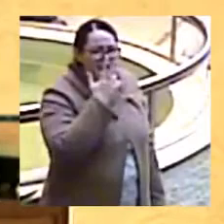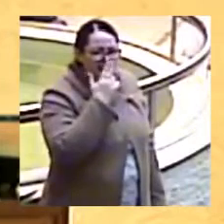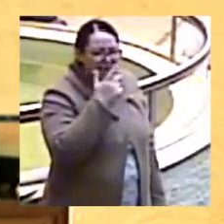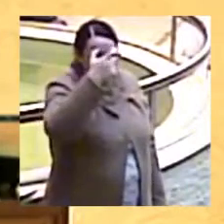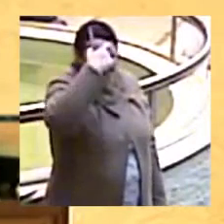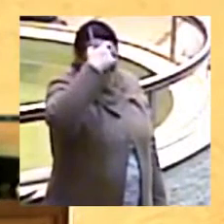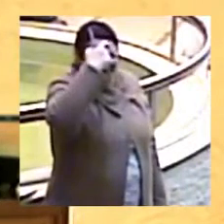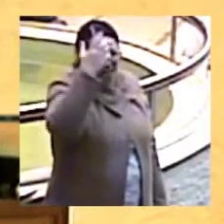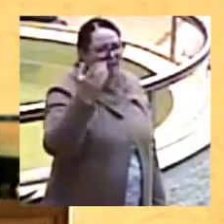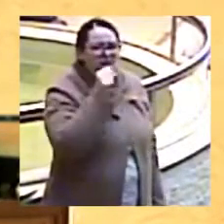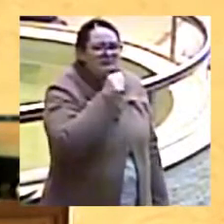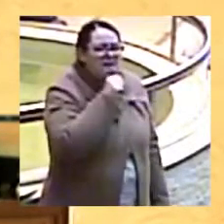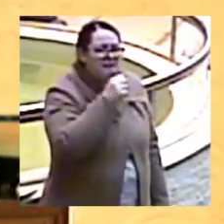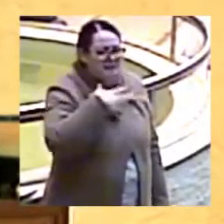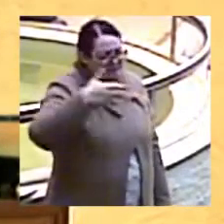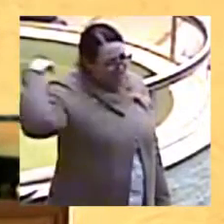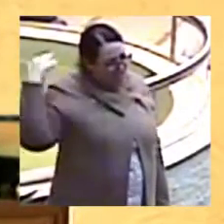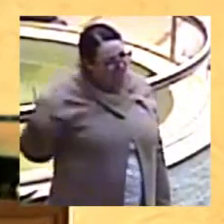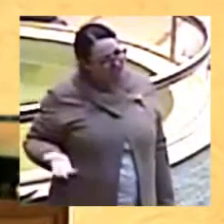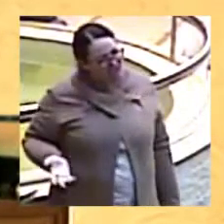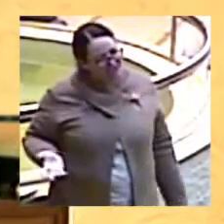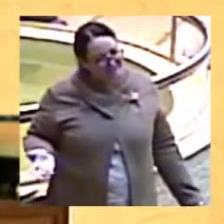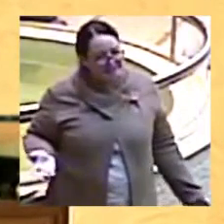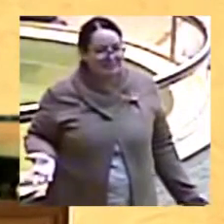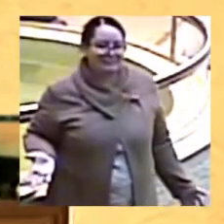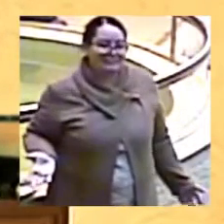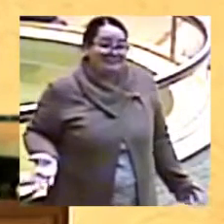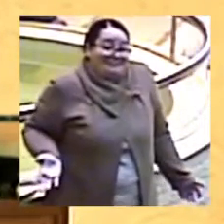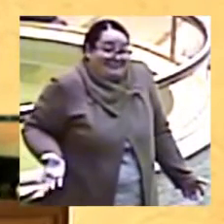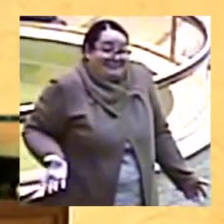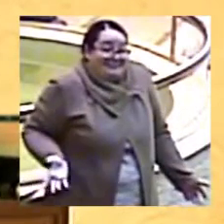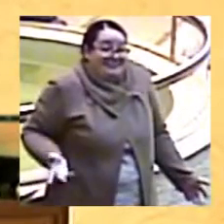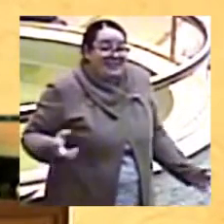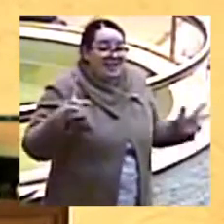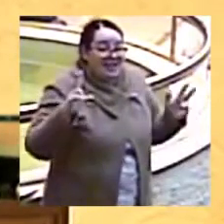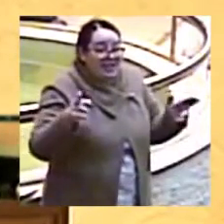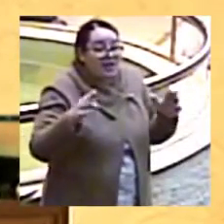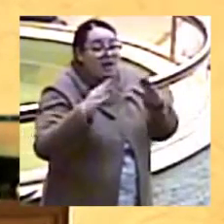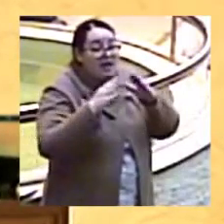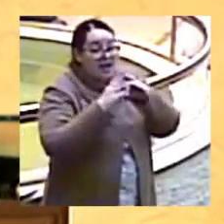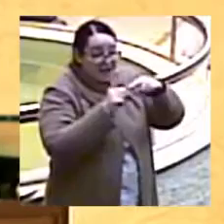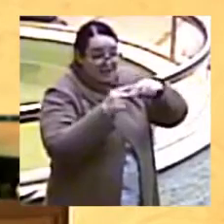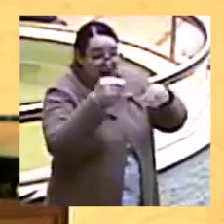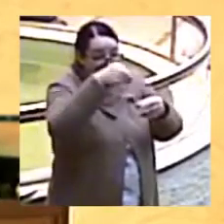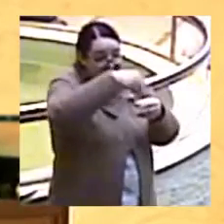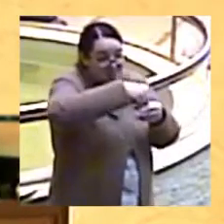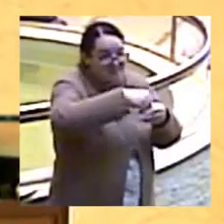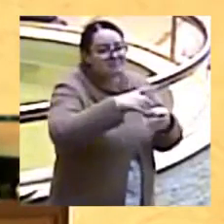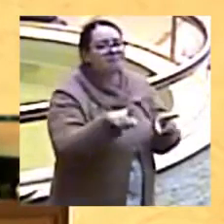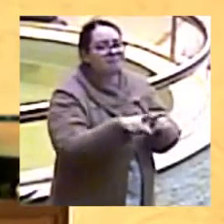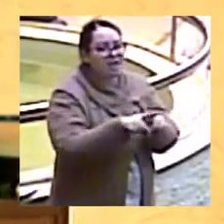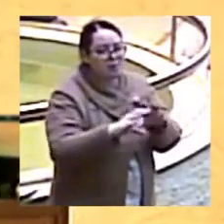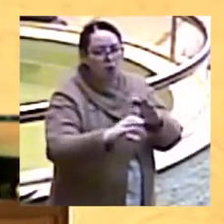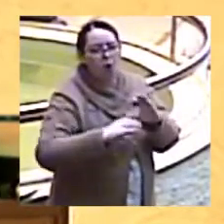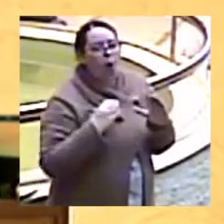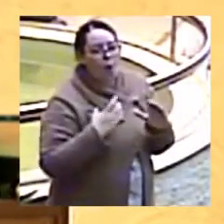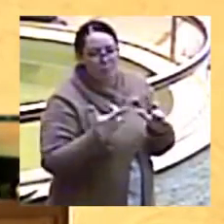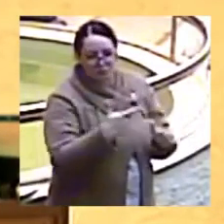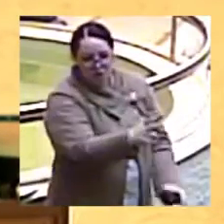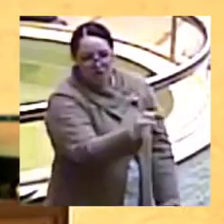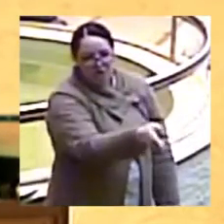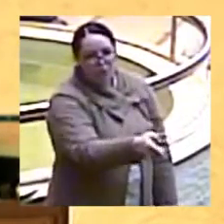atuais. também vemos a corrupção moral nas igrejas. As igrejas evangélicas, que